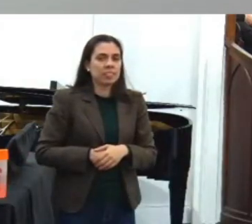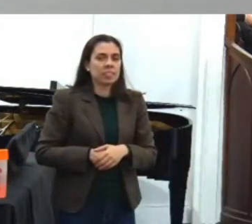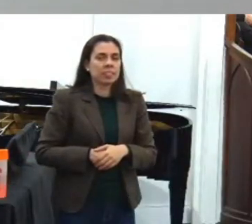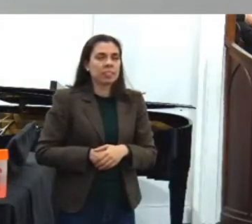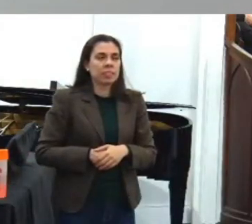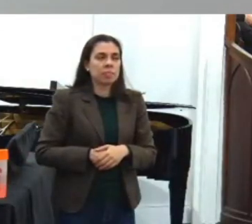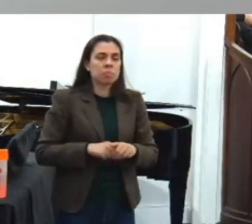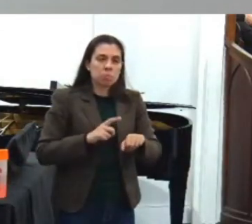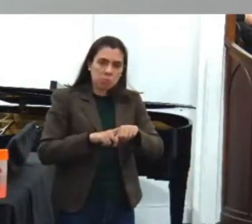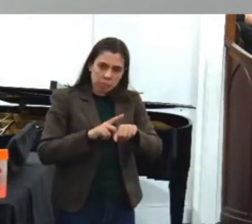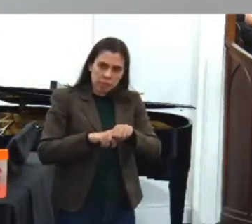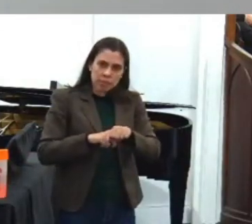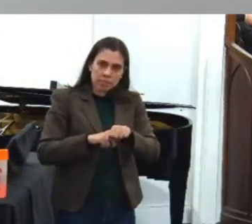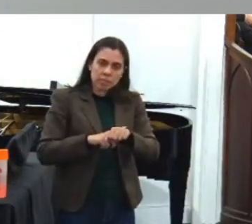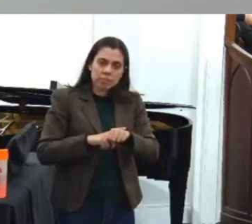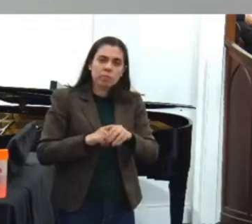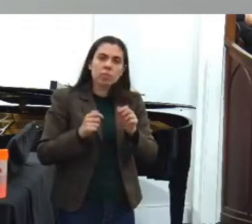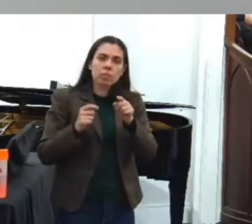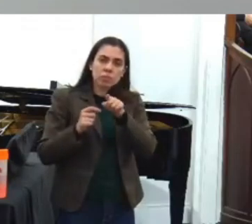do Senhor